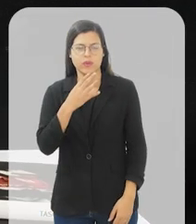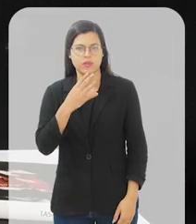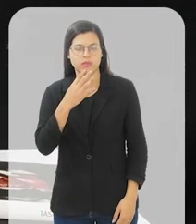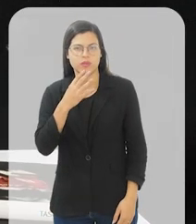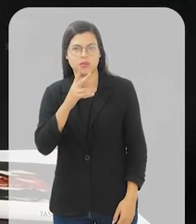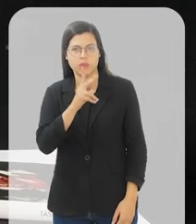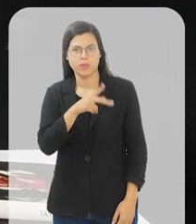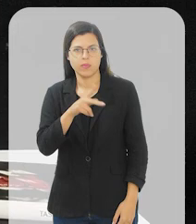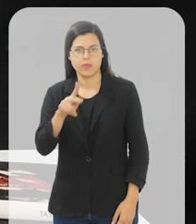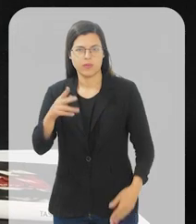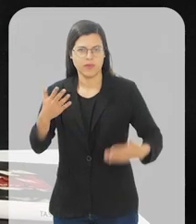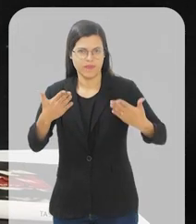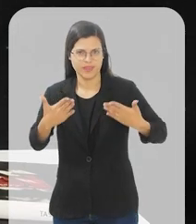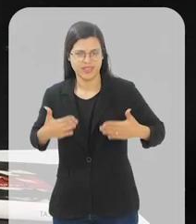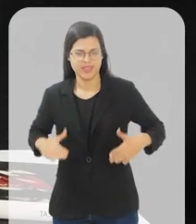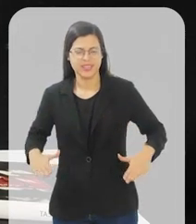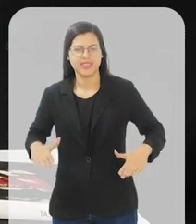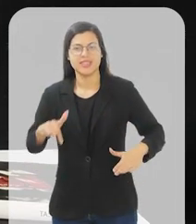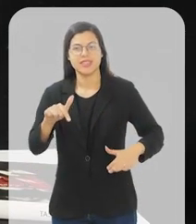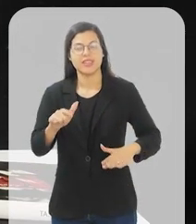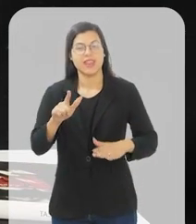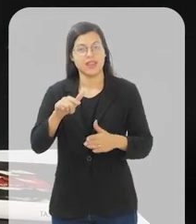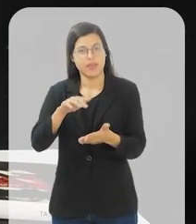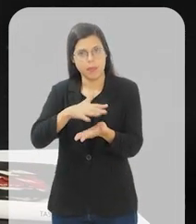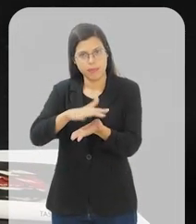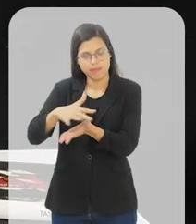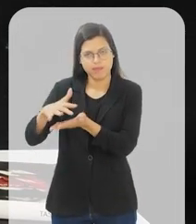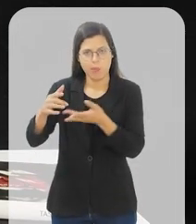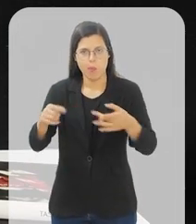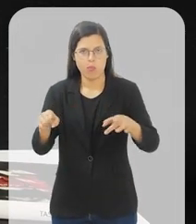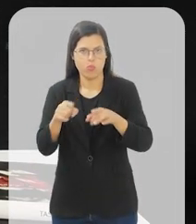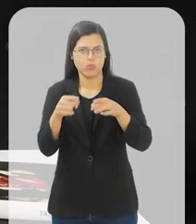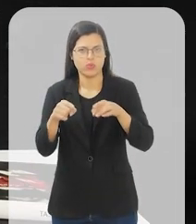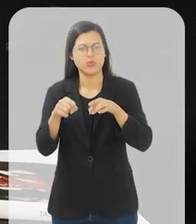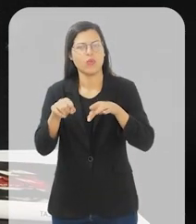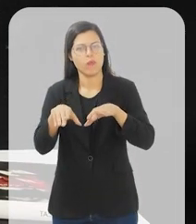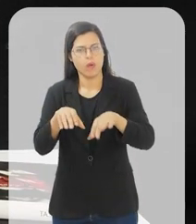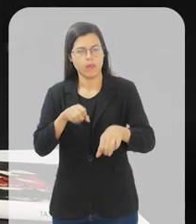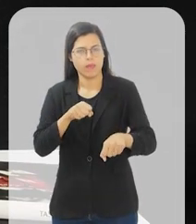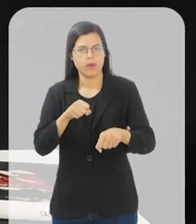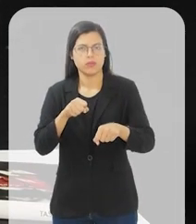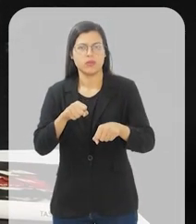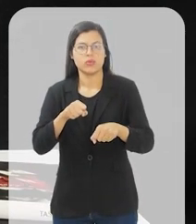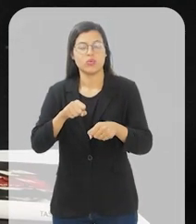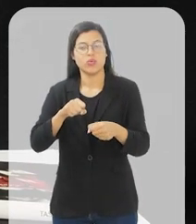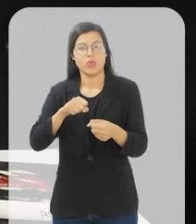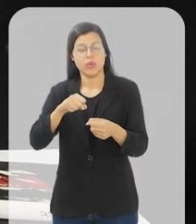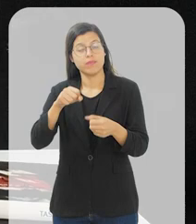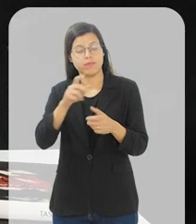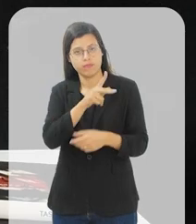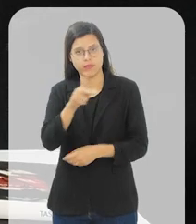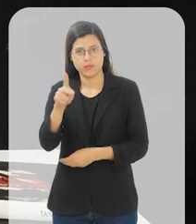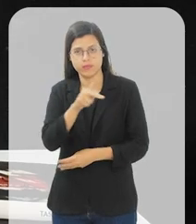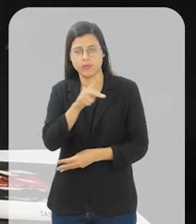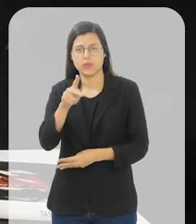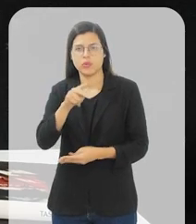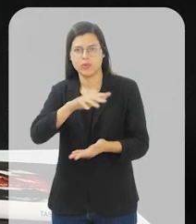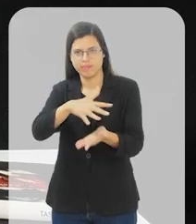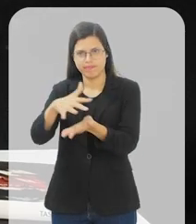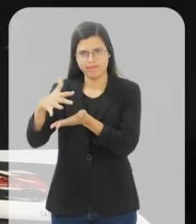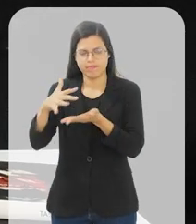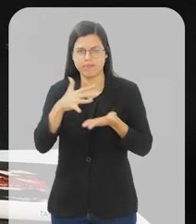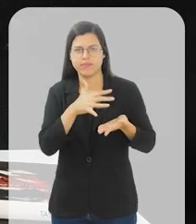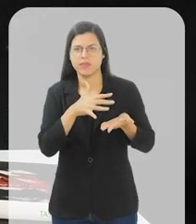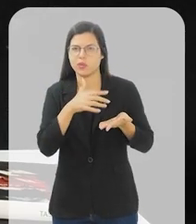Também conhecido como mestre das fantasias irreverentes, ele é percussionista e músico de formação. Mestre de bateria com passagens em grandes escolas